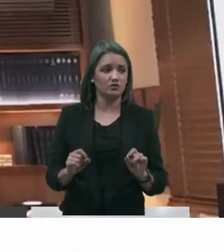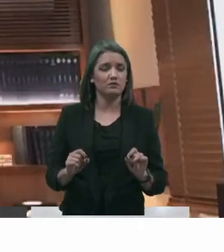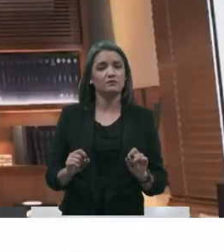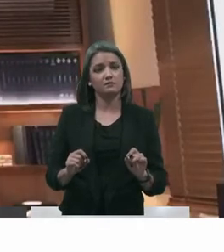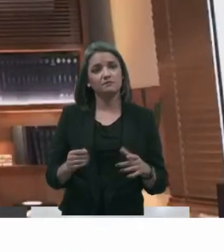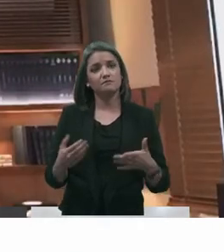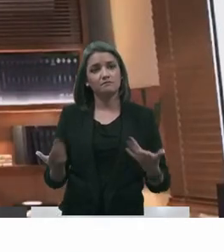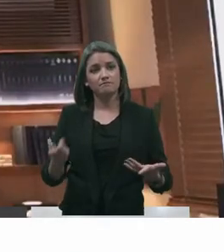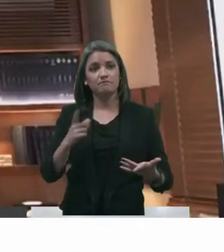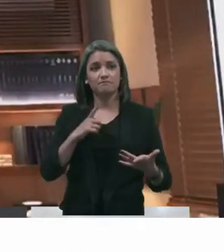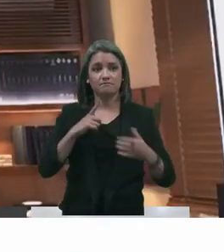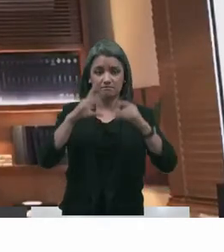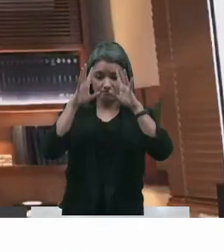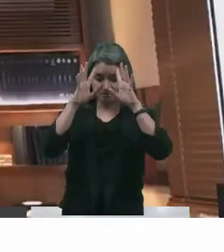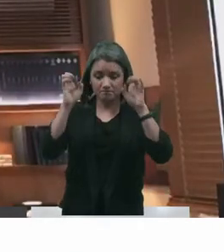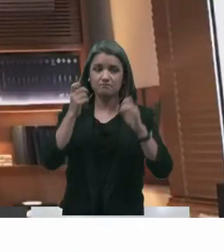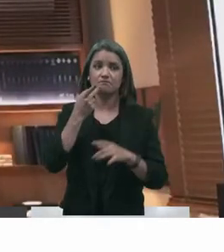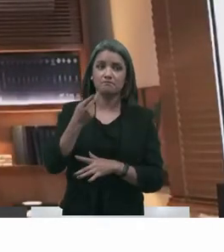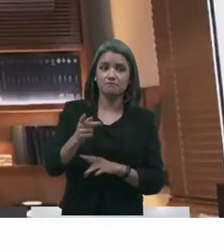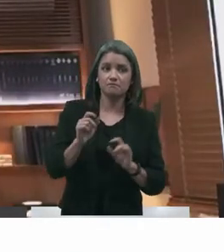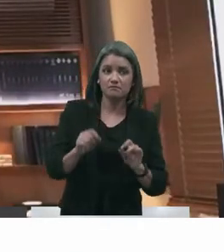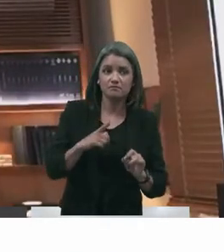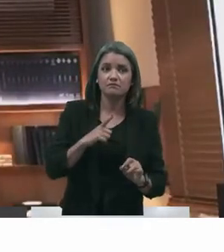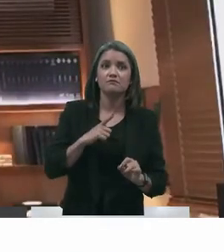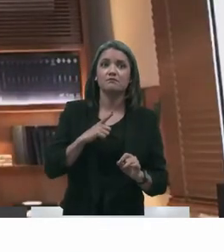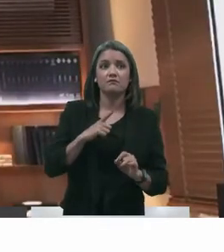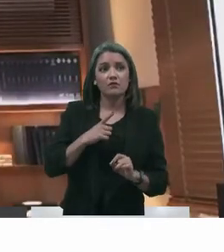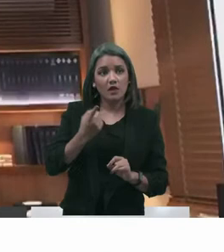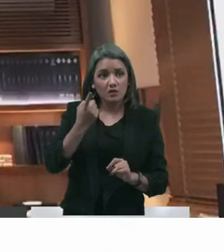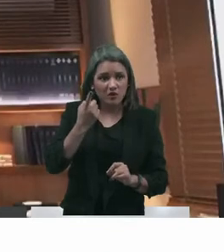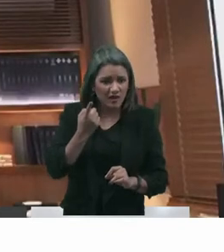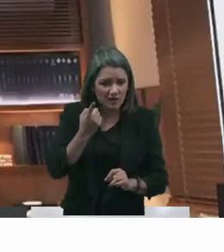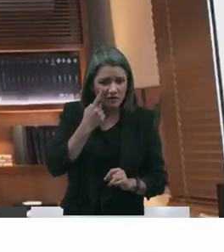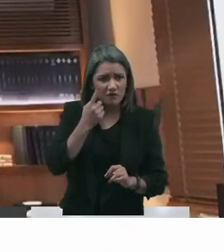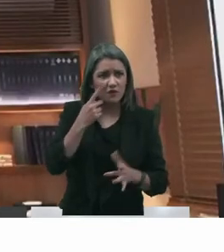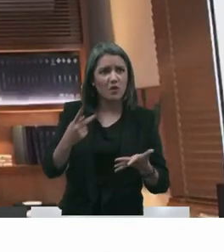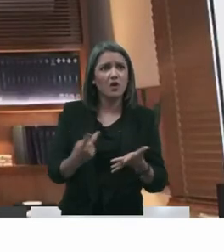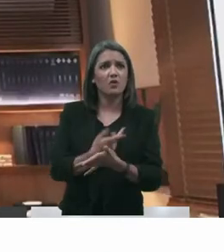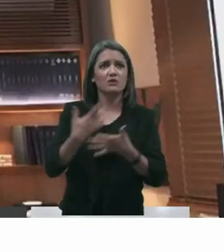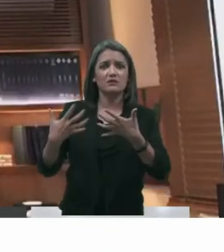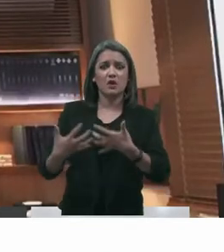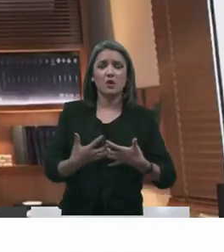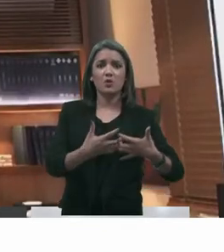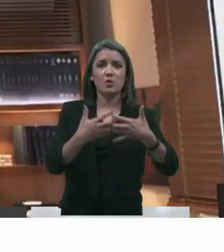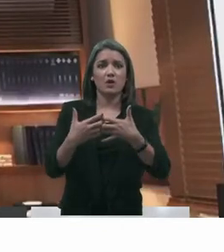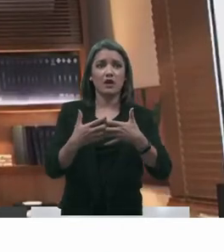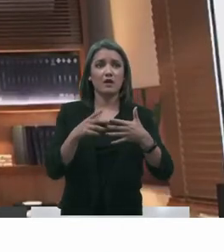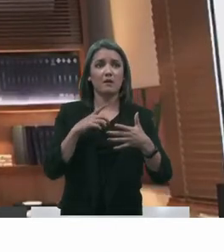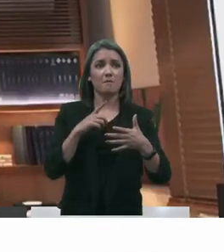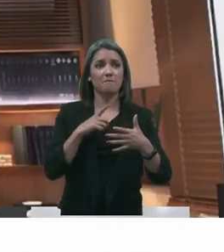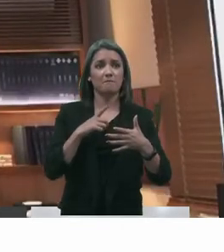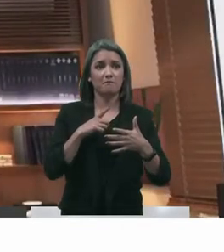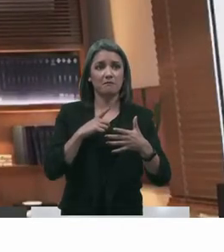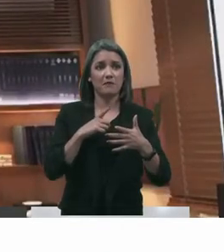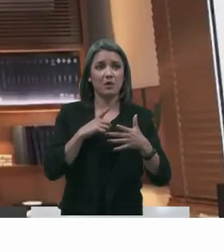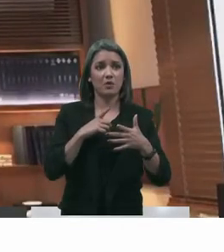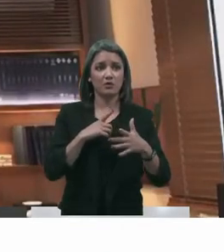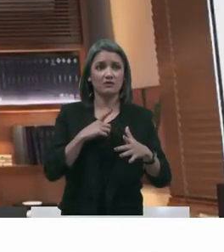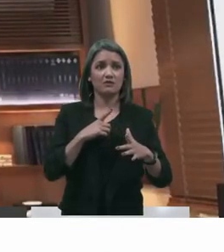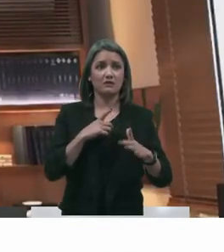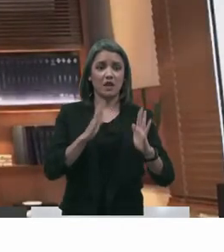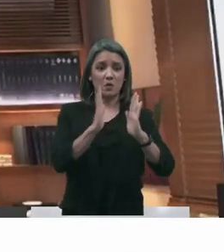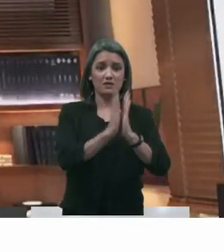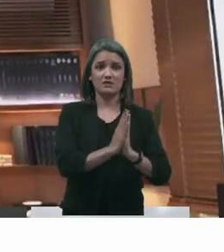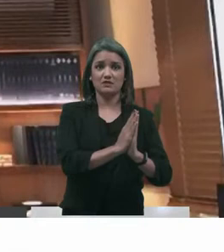do tribunal que diz ter presenciado a estatueta sendo levada para o caminhão do tribunal em 2 partes. Só que essa estatueta